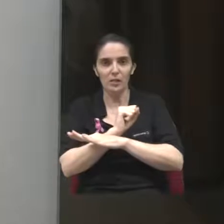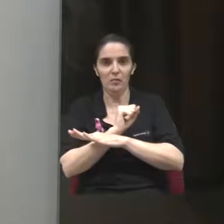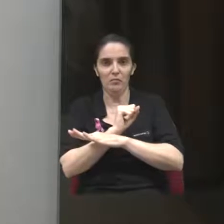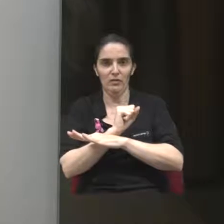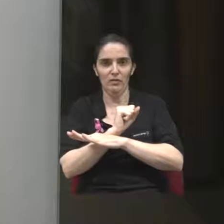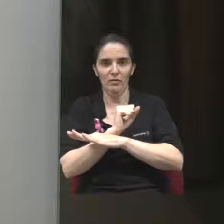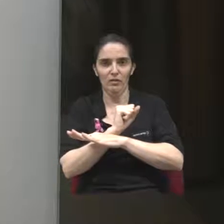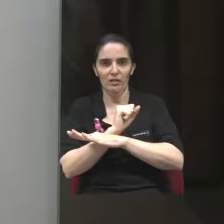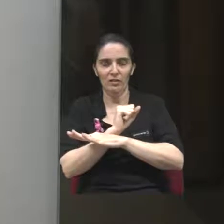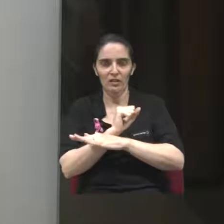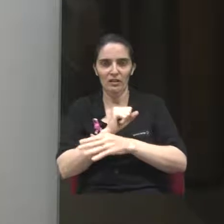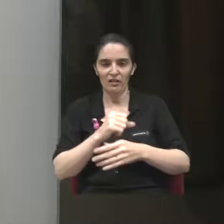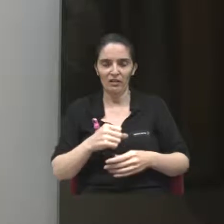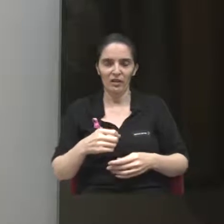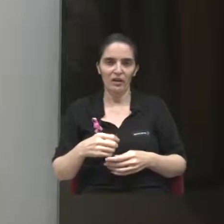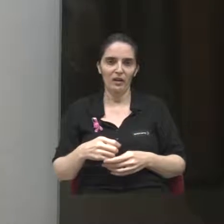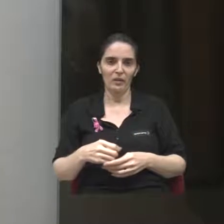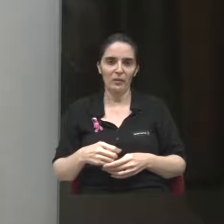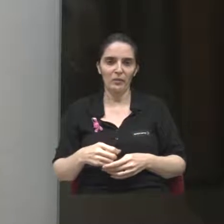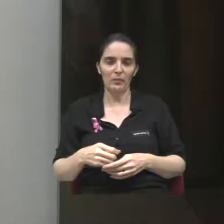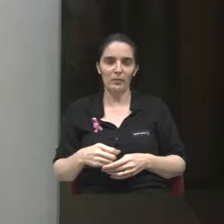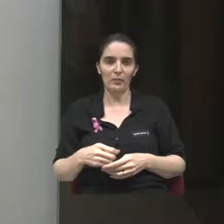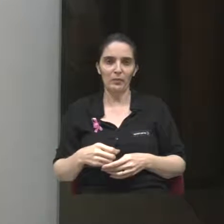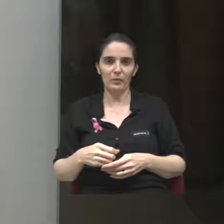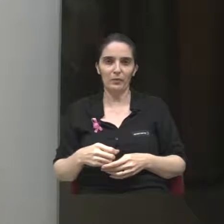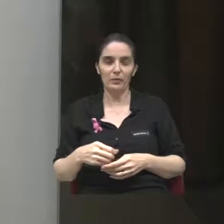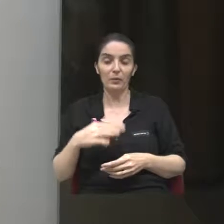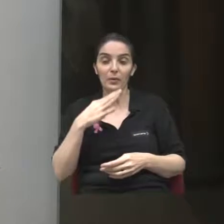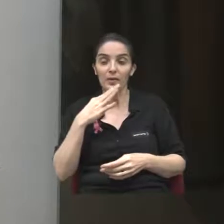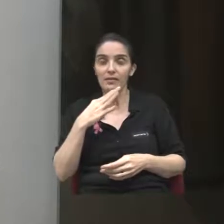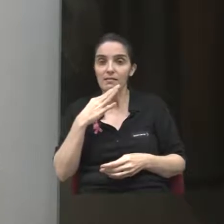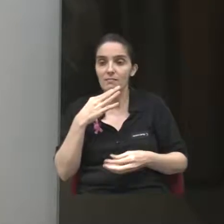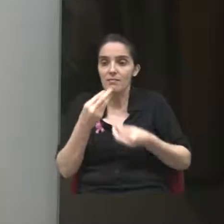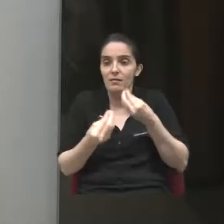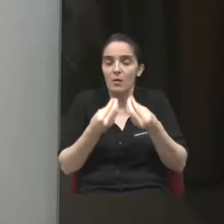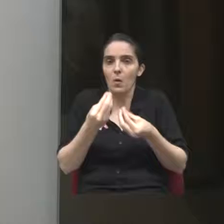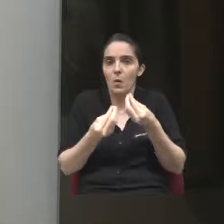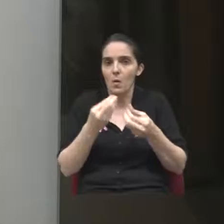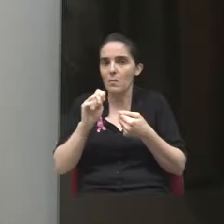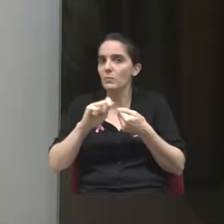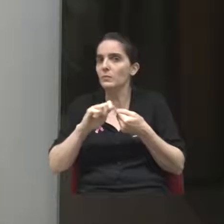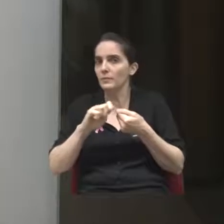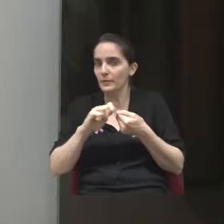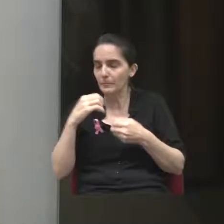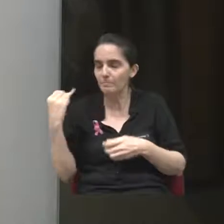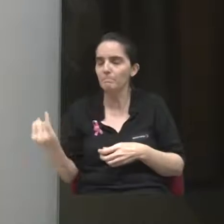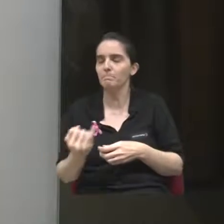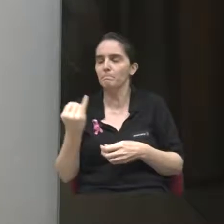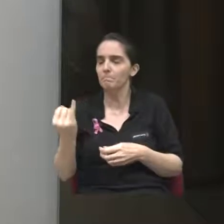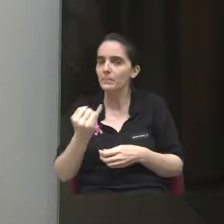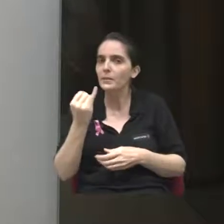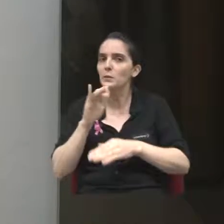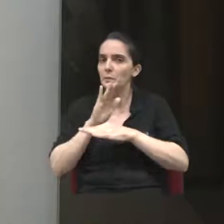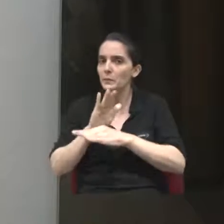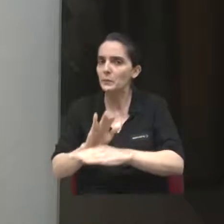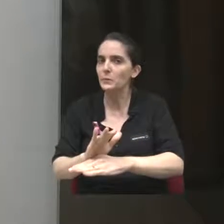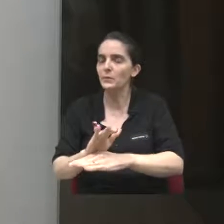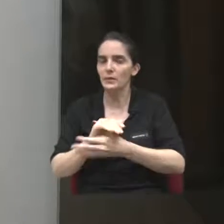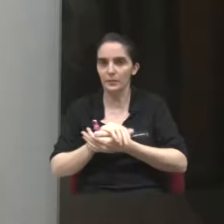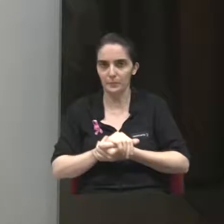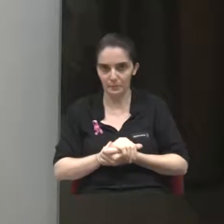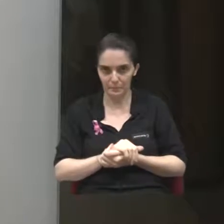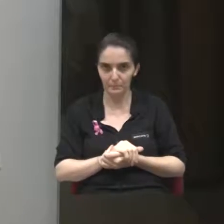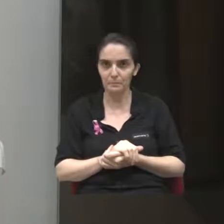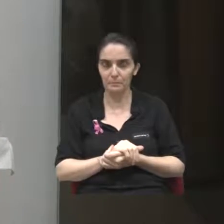fazer uma manobra, ter o conhecimento, é de suma importância para a